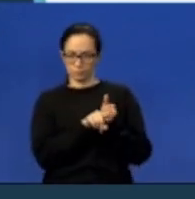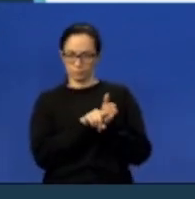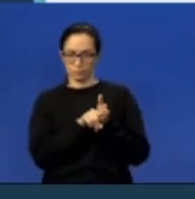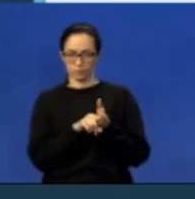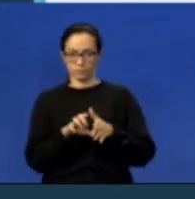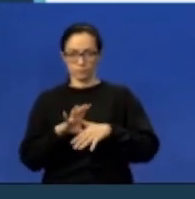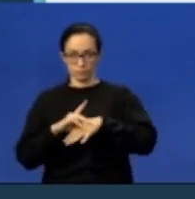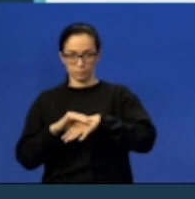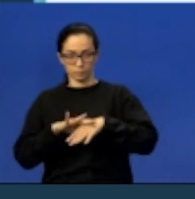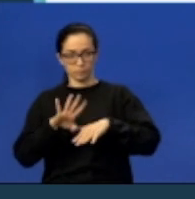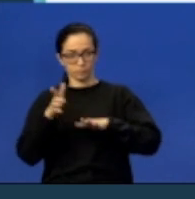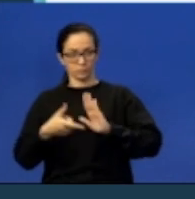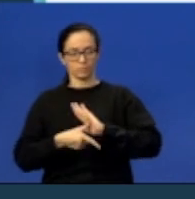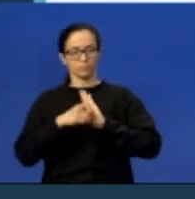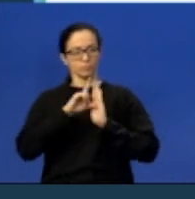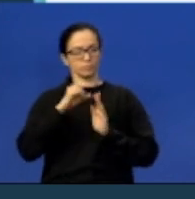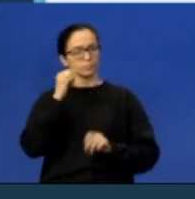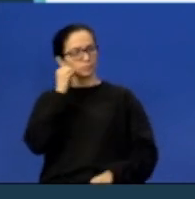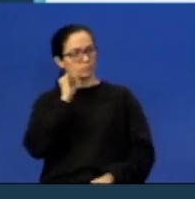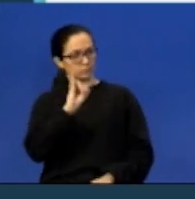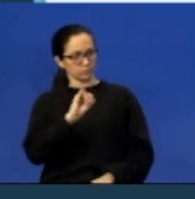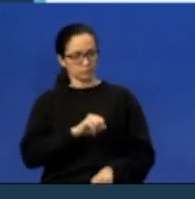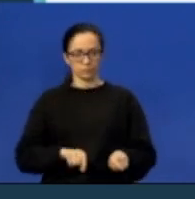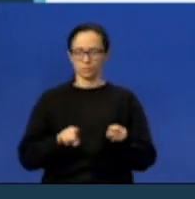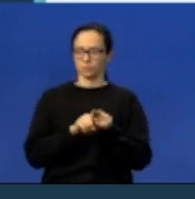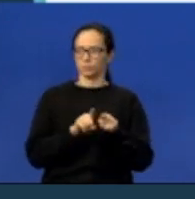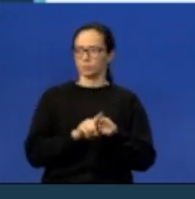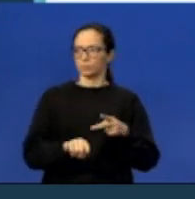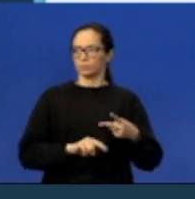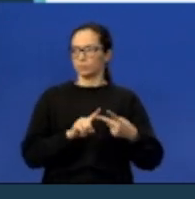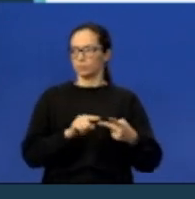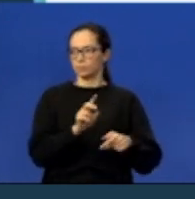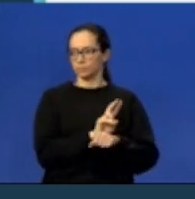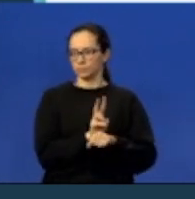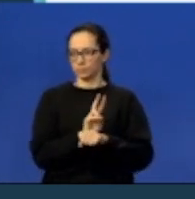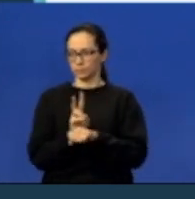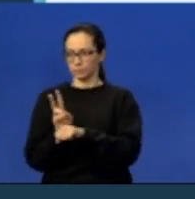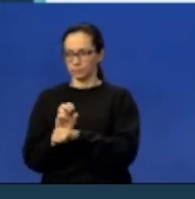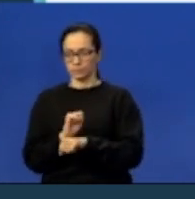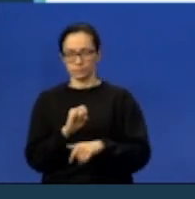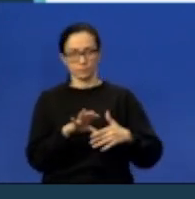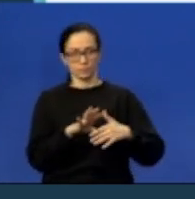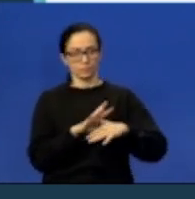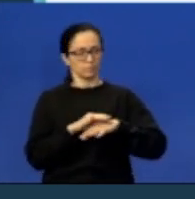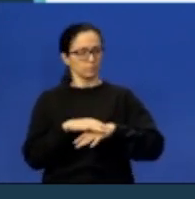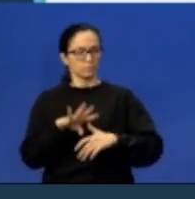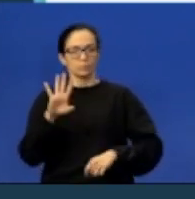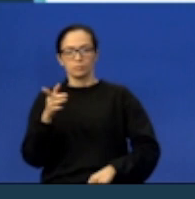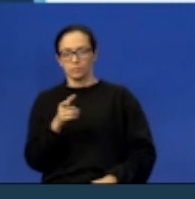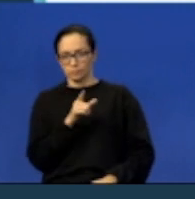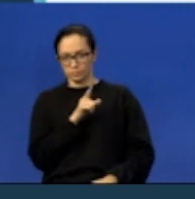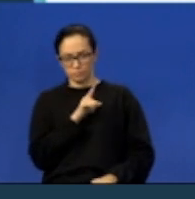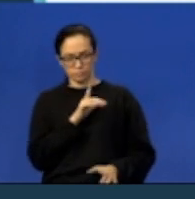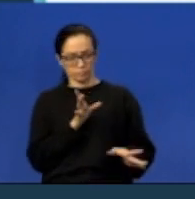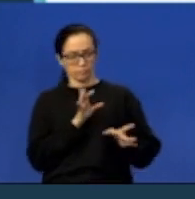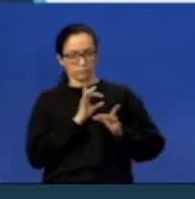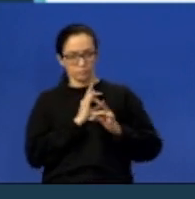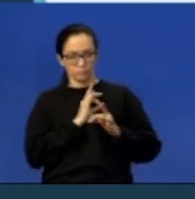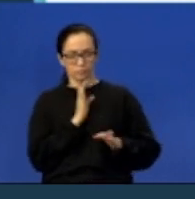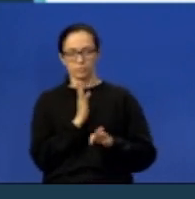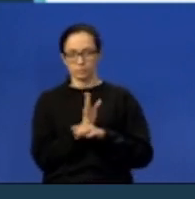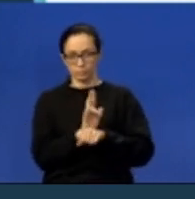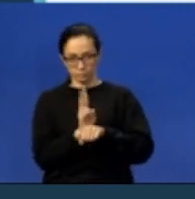de doenças cardíacas. Ele também pode ser utilizado como monitoramento de doenças cardíacas quando o indivíduo ele já tem um